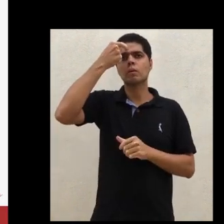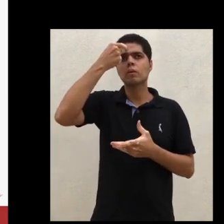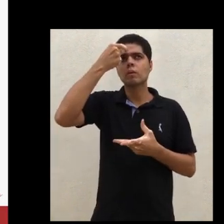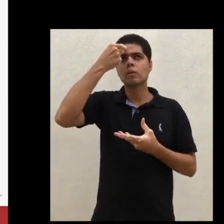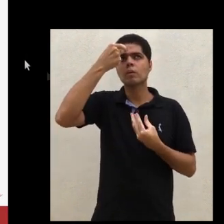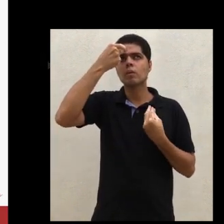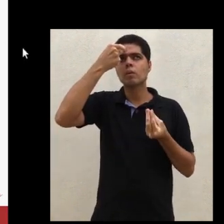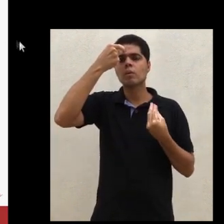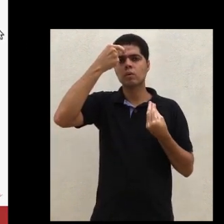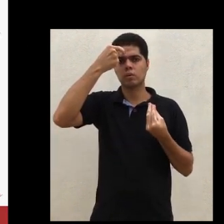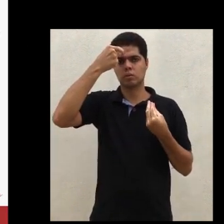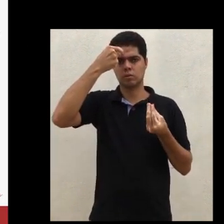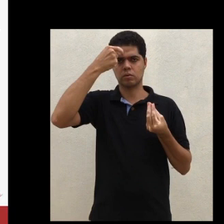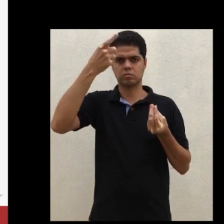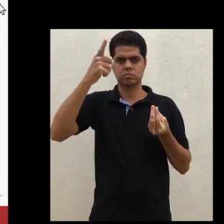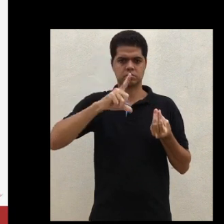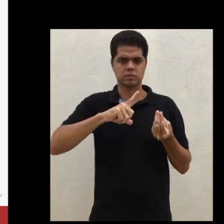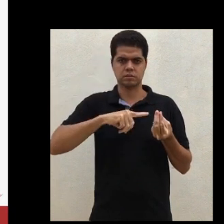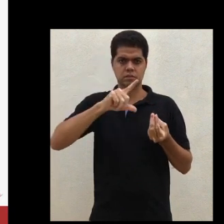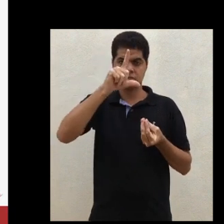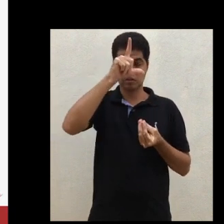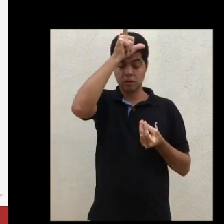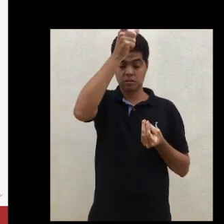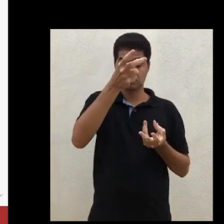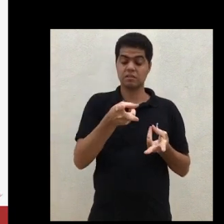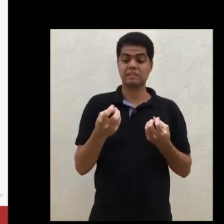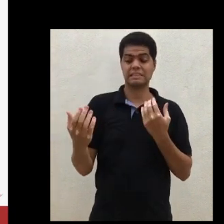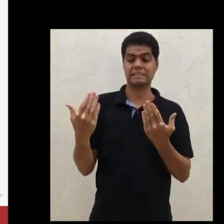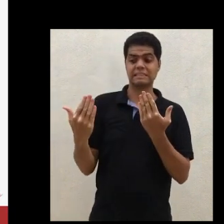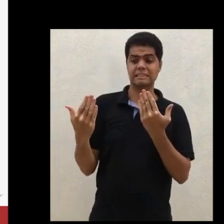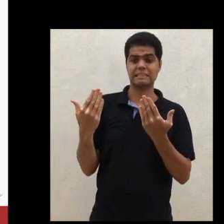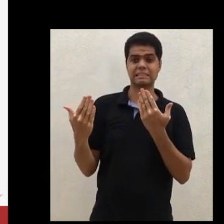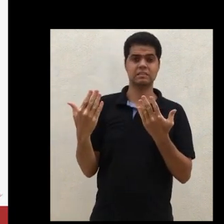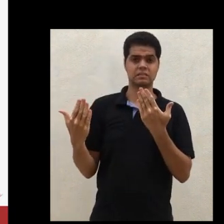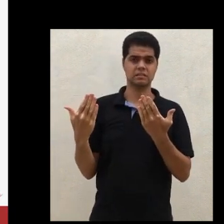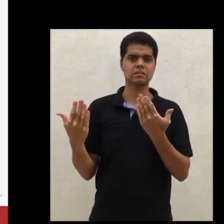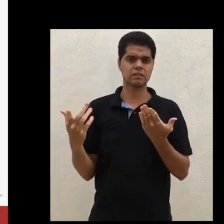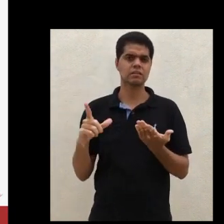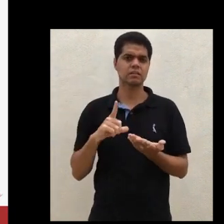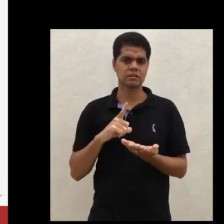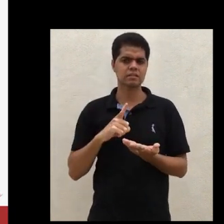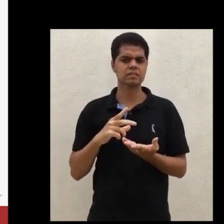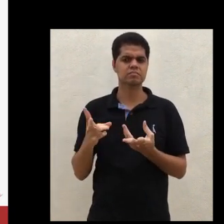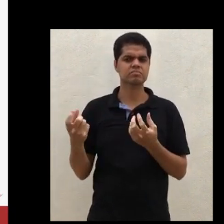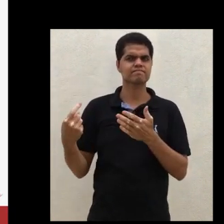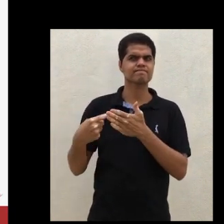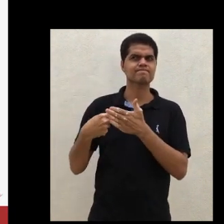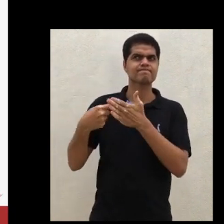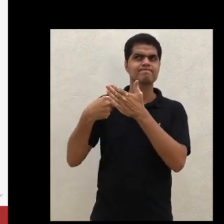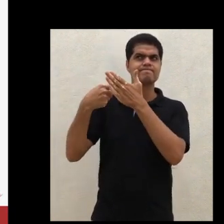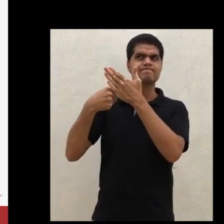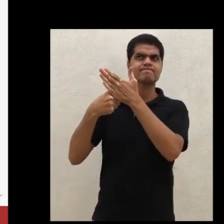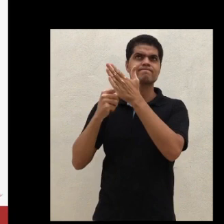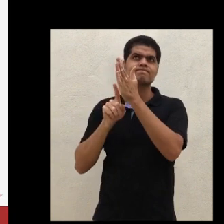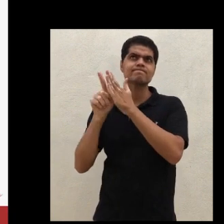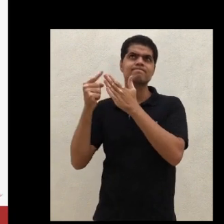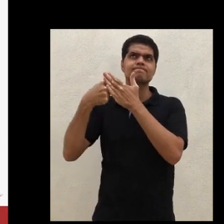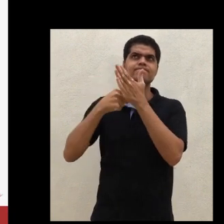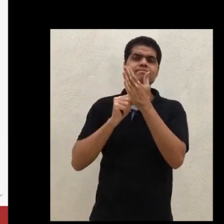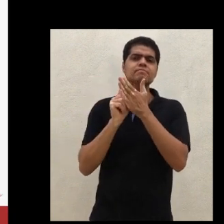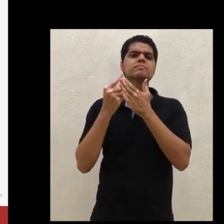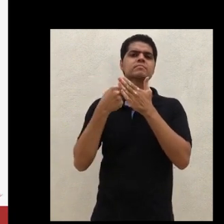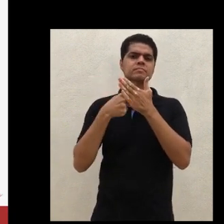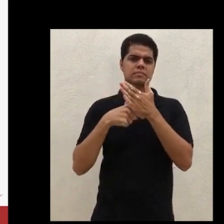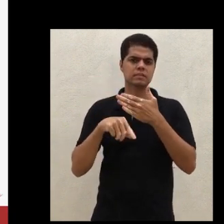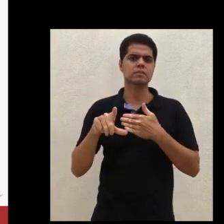perto. Tá? Então, quando você for trabalhar com lógica fuzzy, você vai se deparar com essas situações de fazer esse tipo de